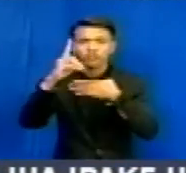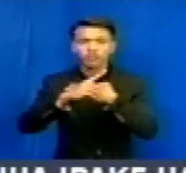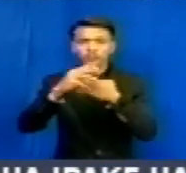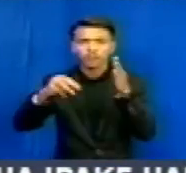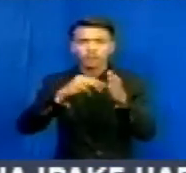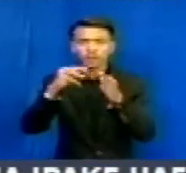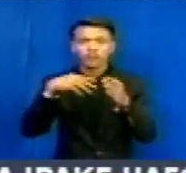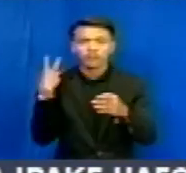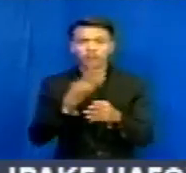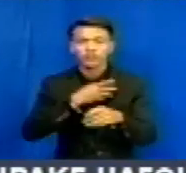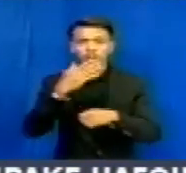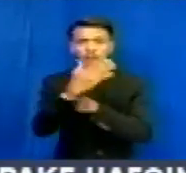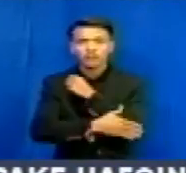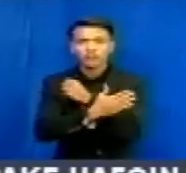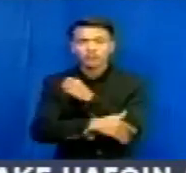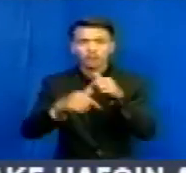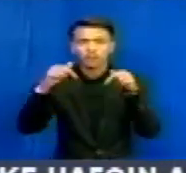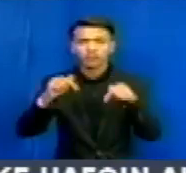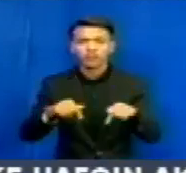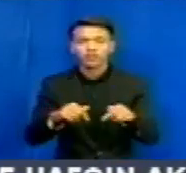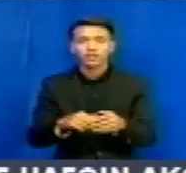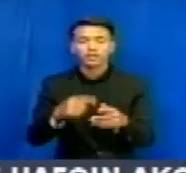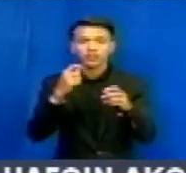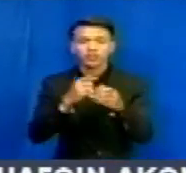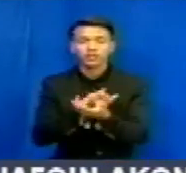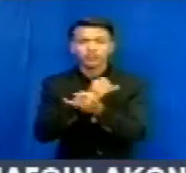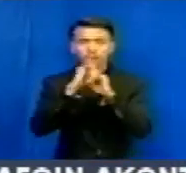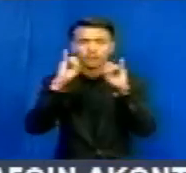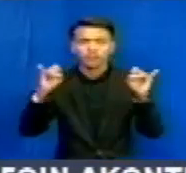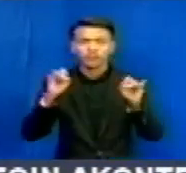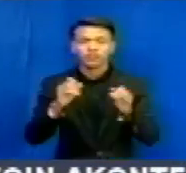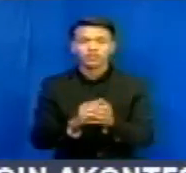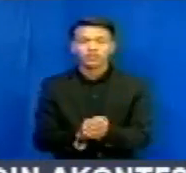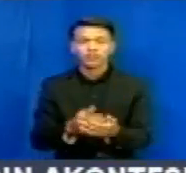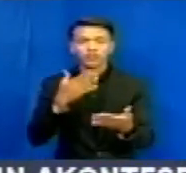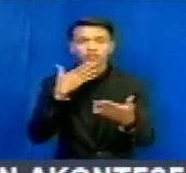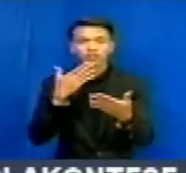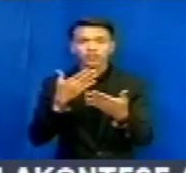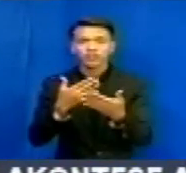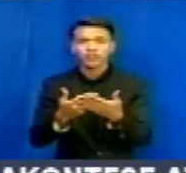iha ita nia railaran durante o kongres kang ita ne. Dia